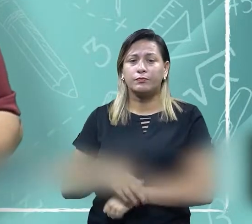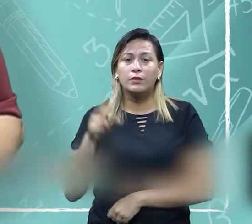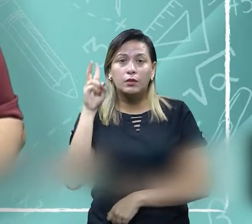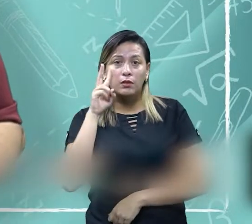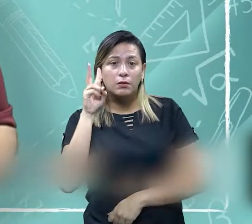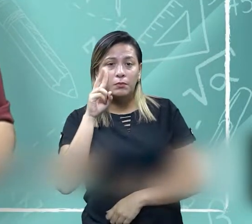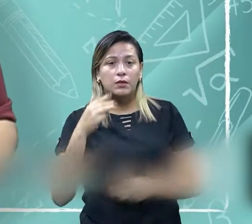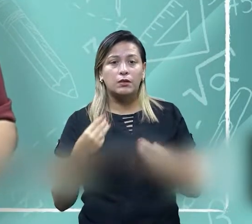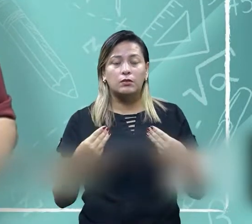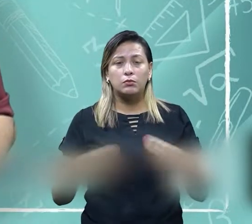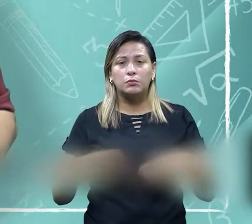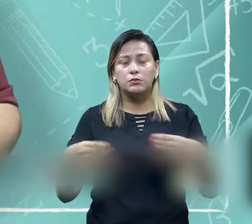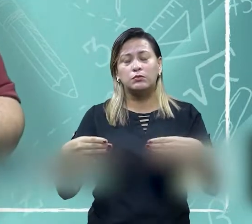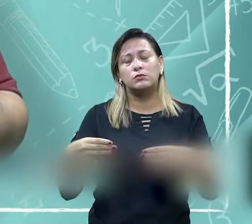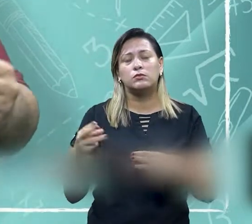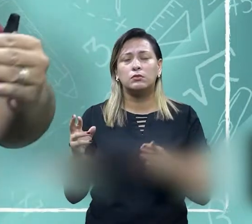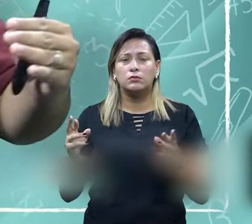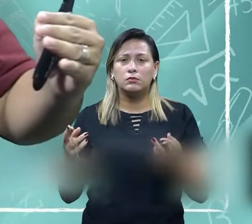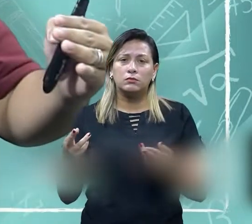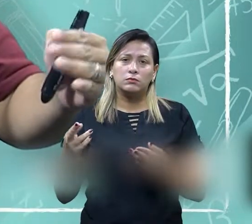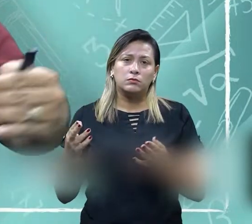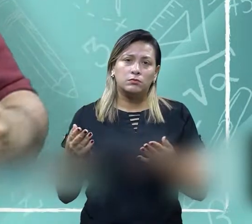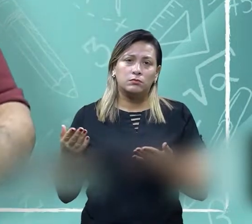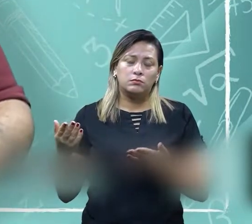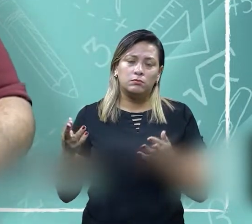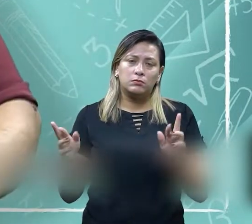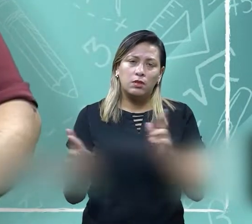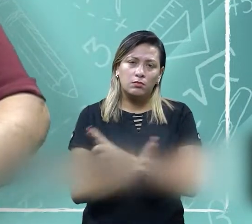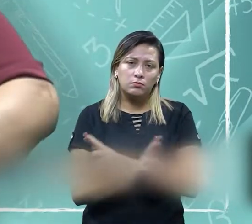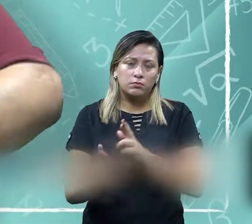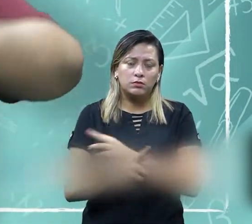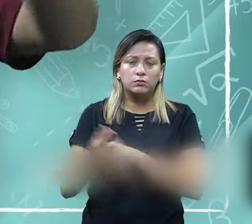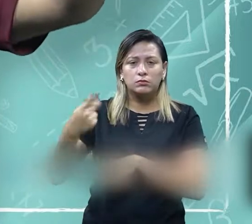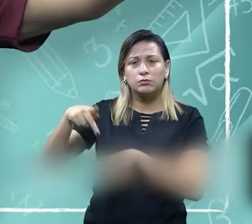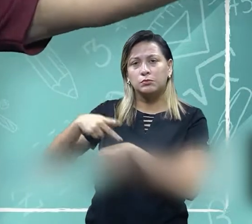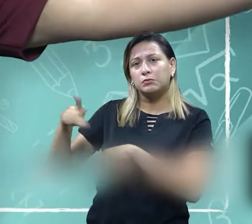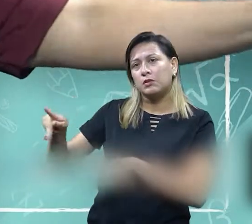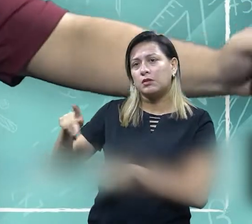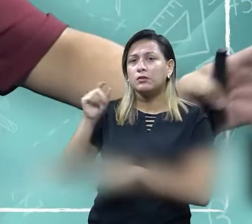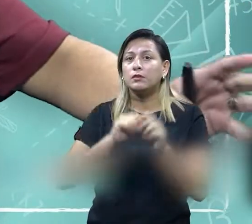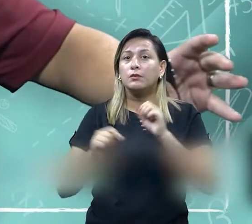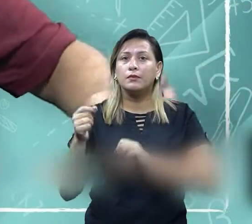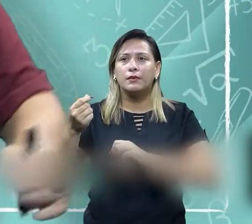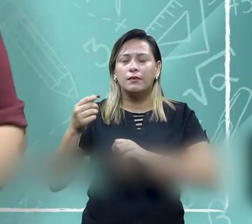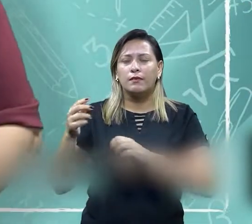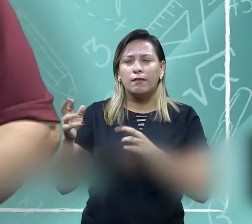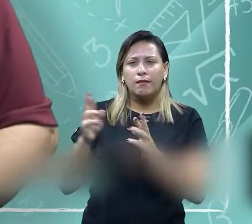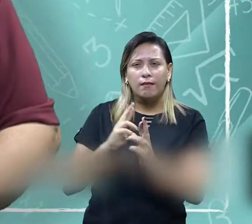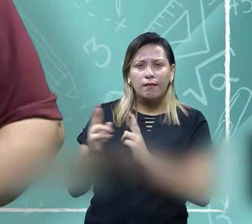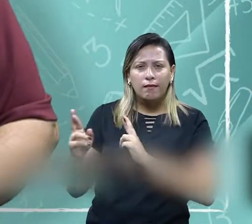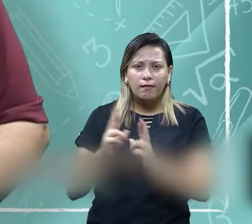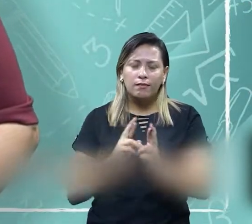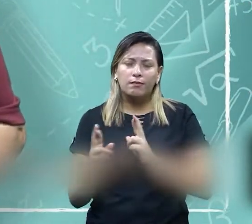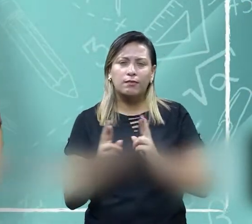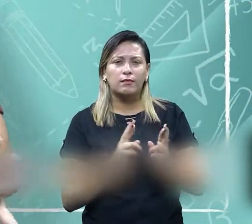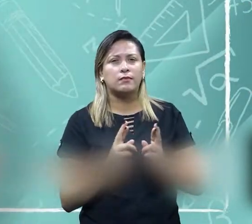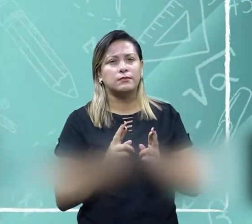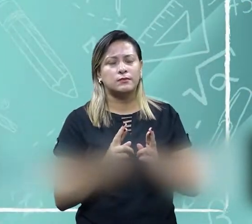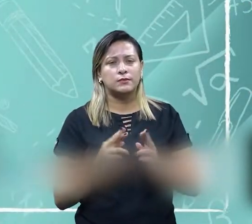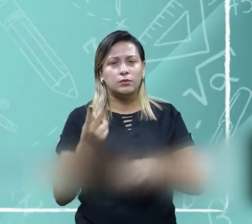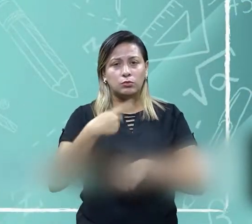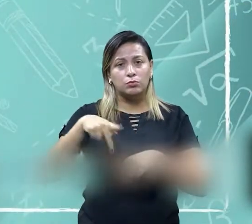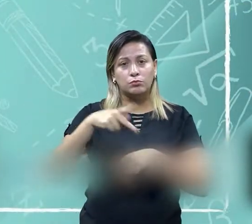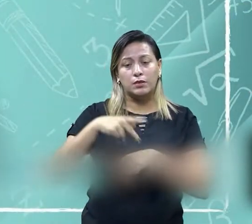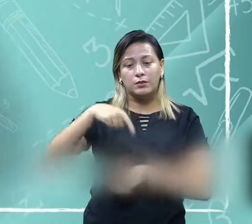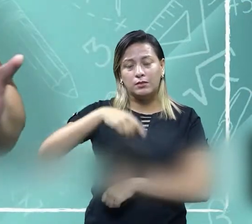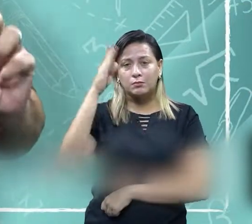falar, o Ministério das Relações Exteriores, exatamente essa relação entre o Brasil com os outros países do resto do mundo, ok?